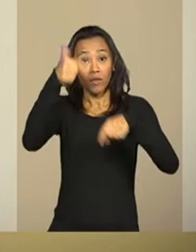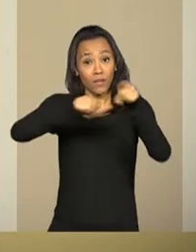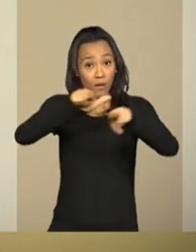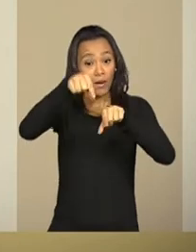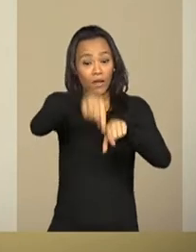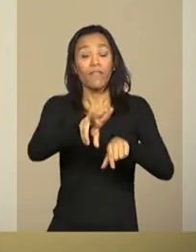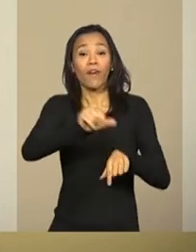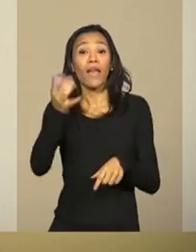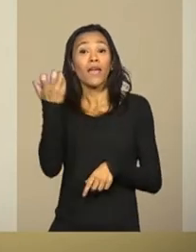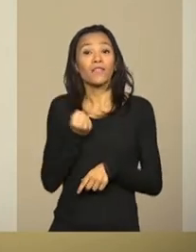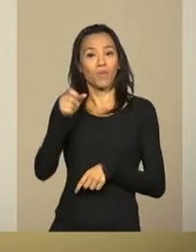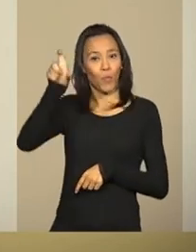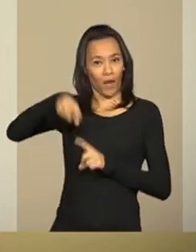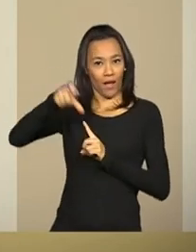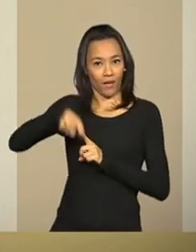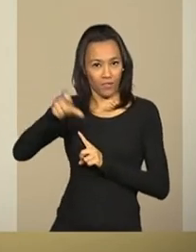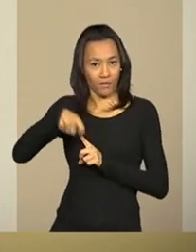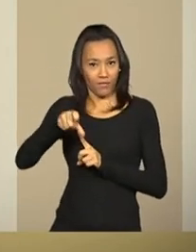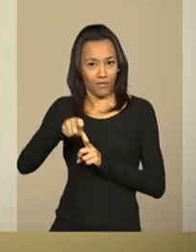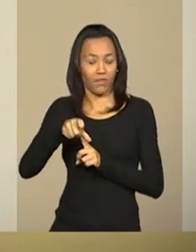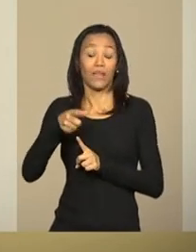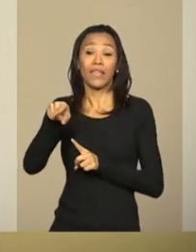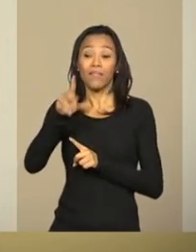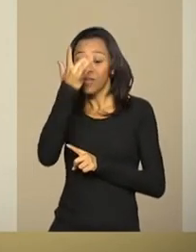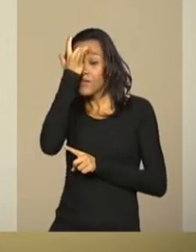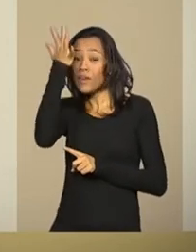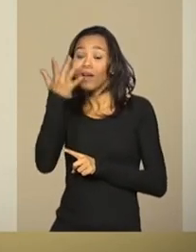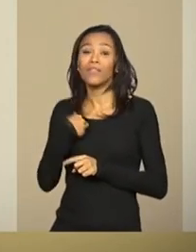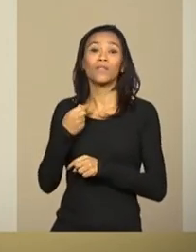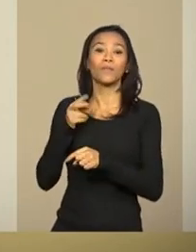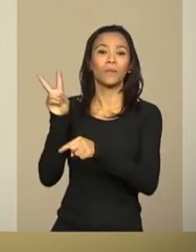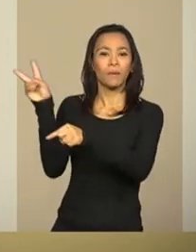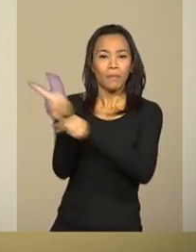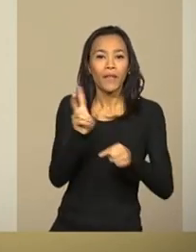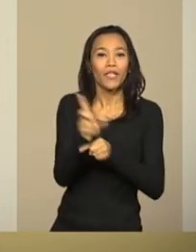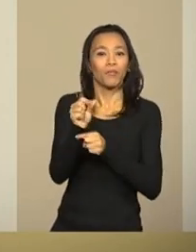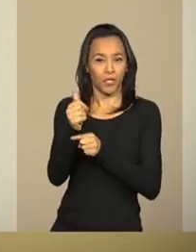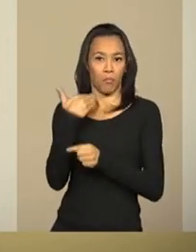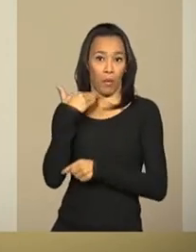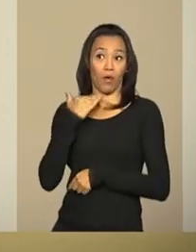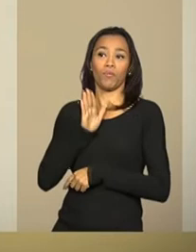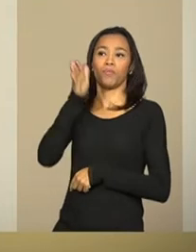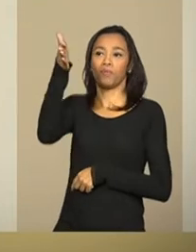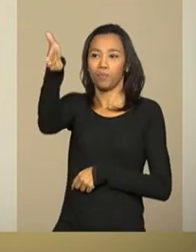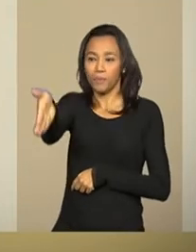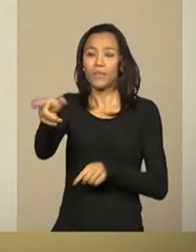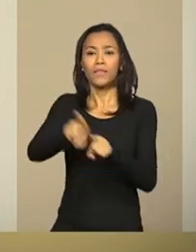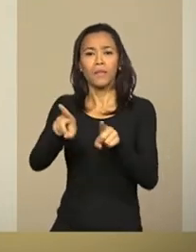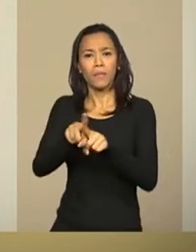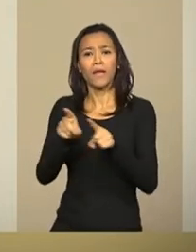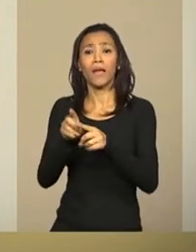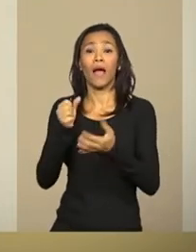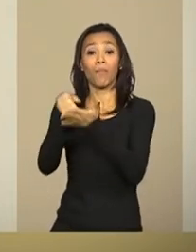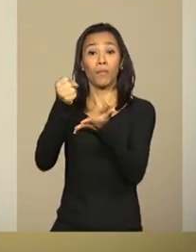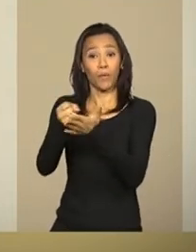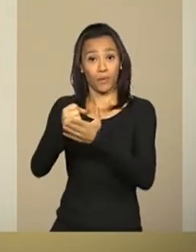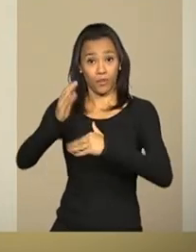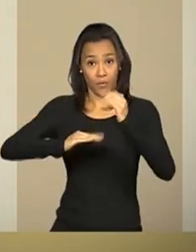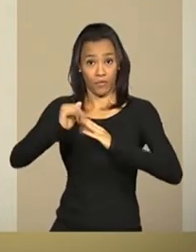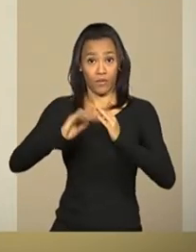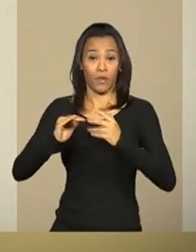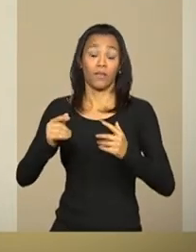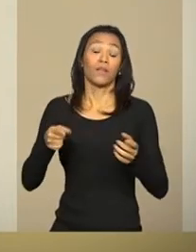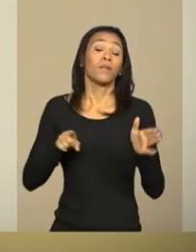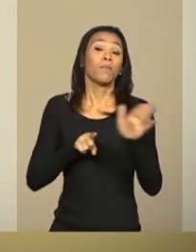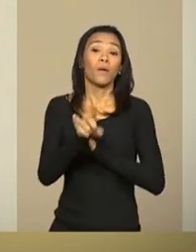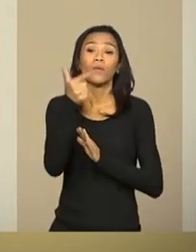receber o cartão do assentado, o que facilita o acesso ao crédito, ao banco, portanto, e à assistência técnica. Presidenta, pela segunda